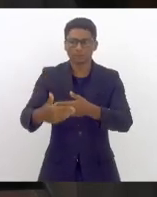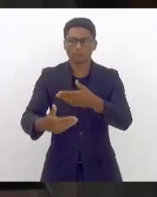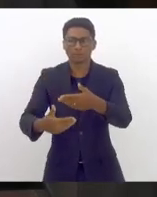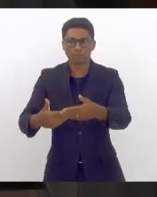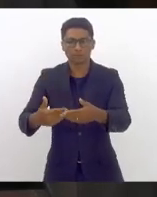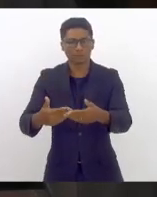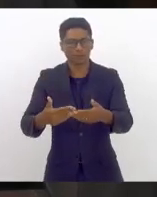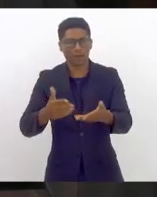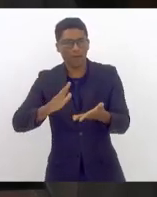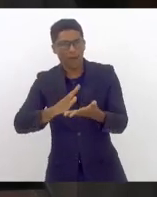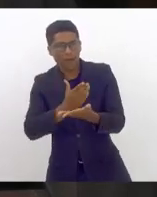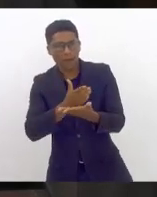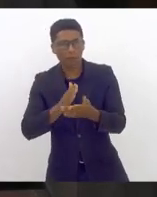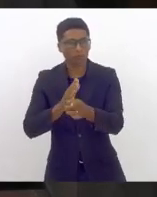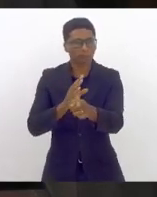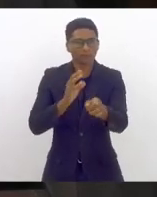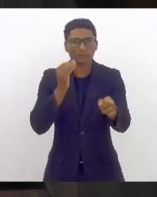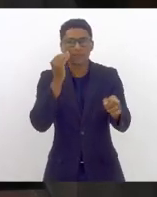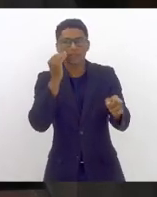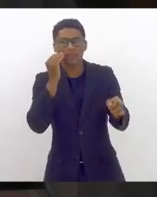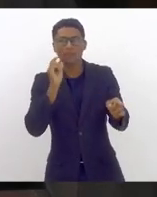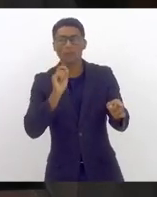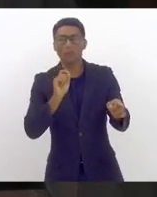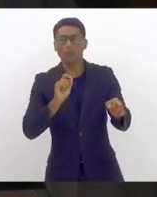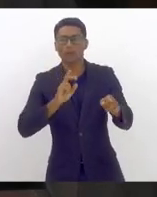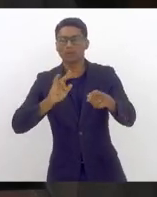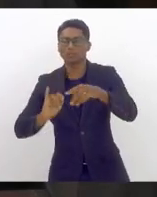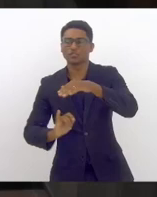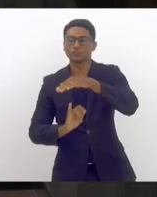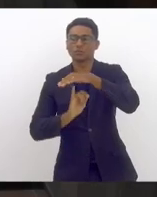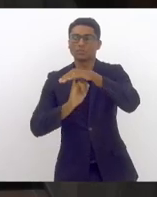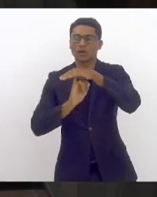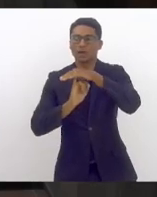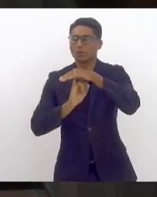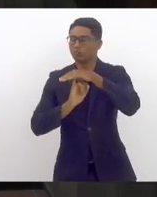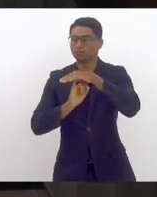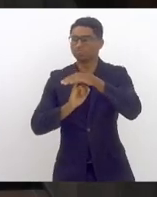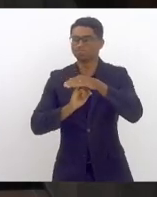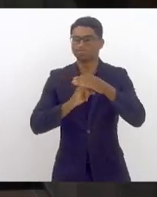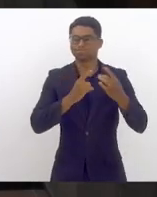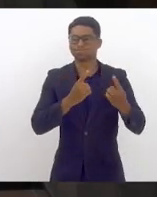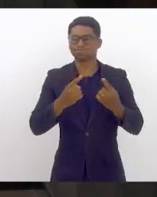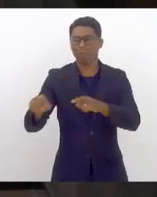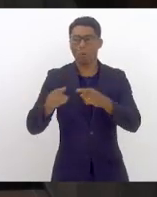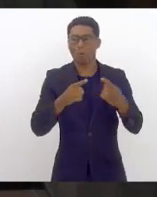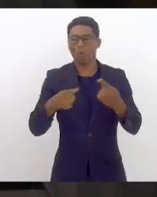desmoralizar as instituições públicas. A começar,